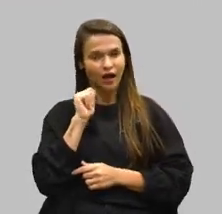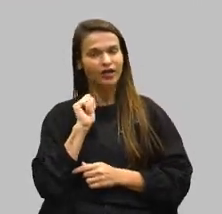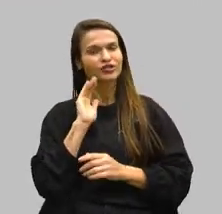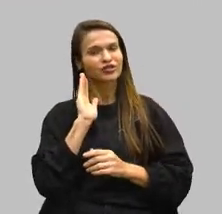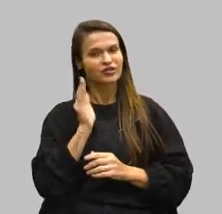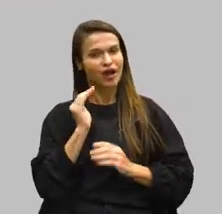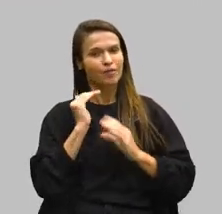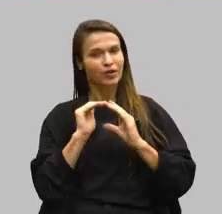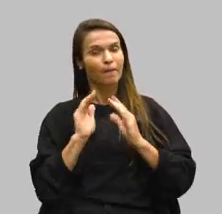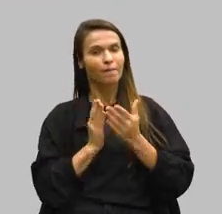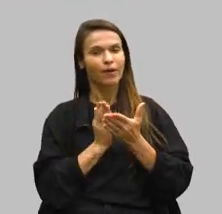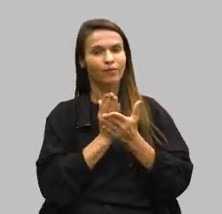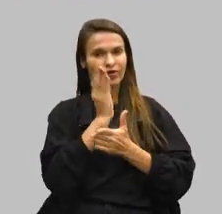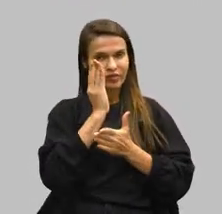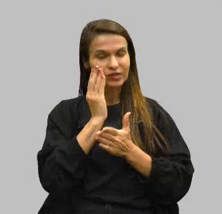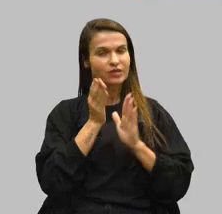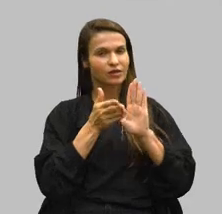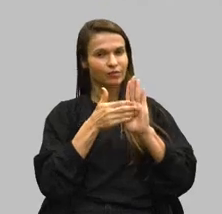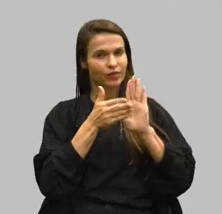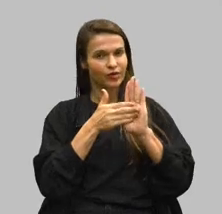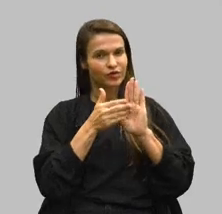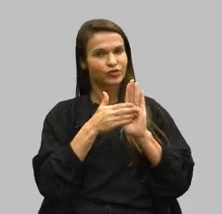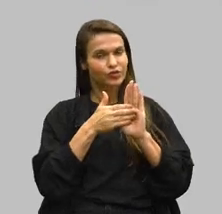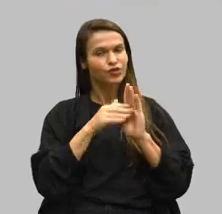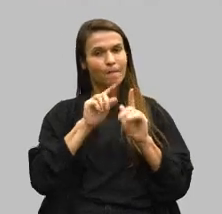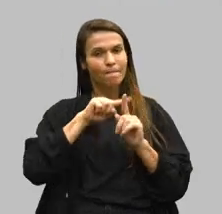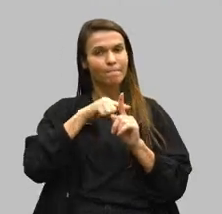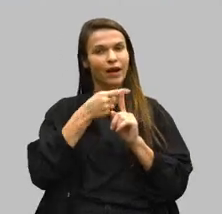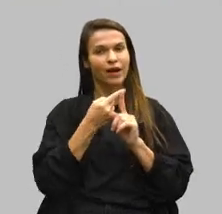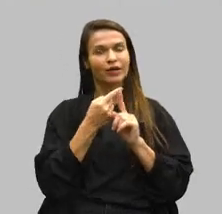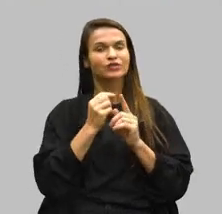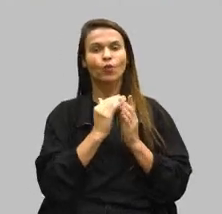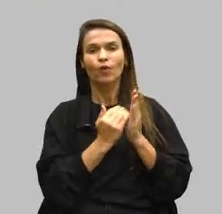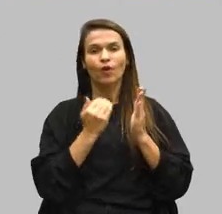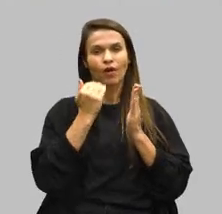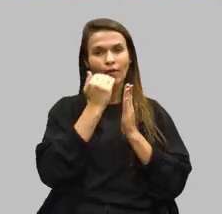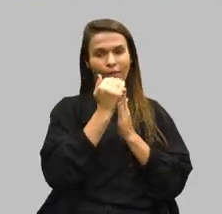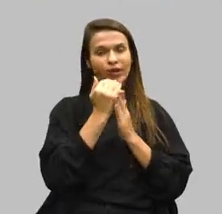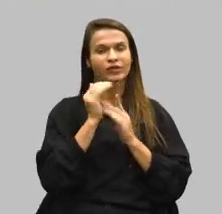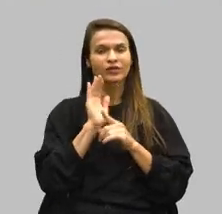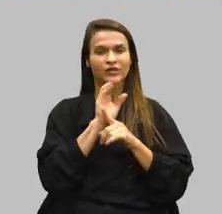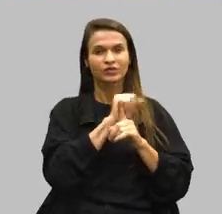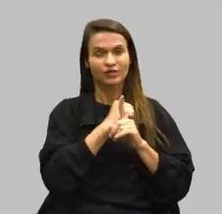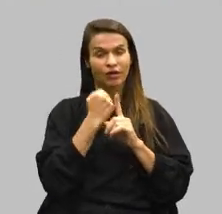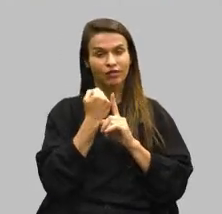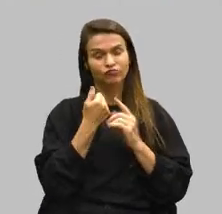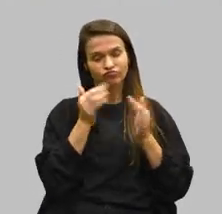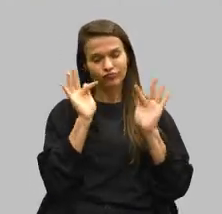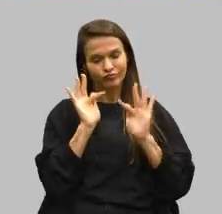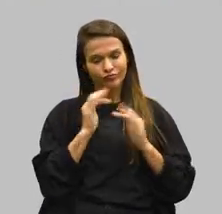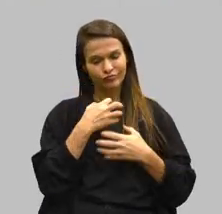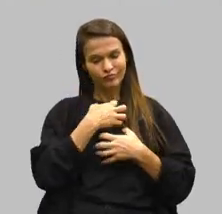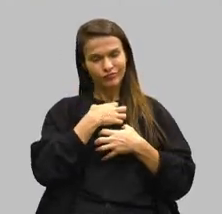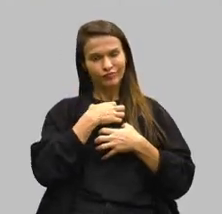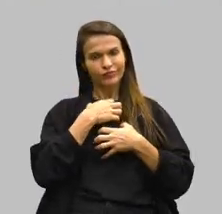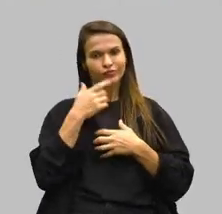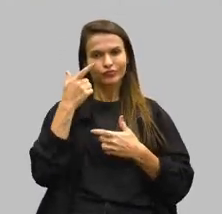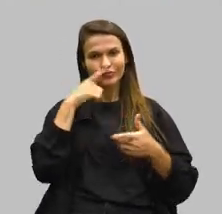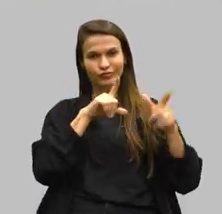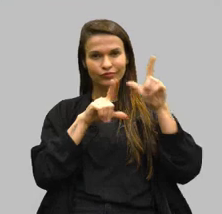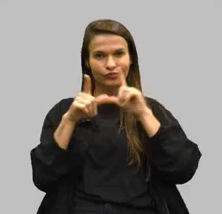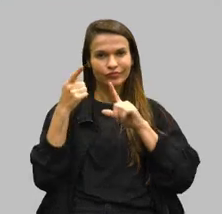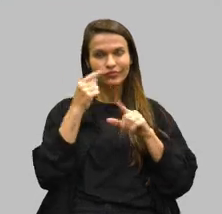paraa aprovação essa proposta de mais um aumento do piso da Assistência Social e fico muito feliz de poder est alcançando